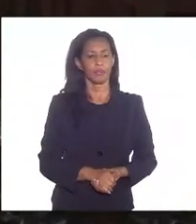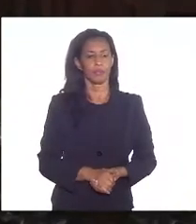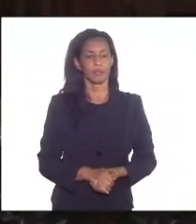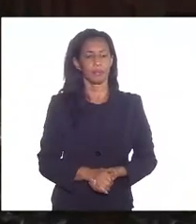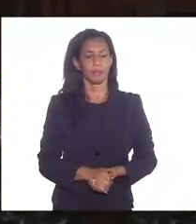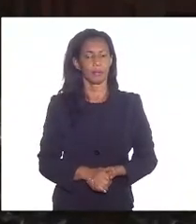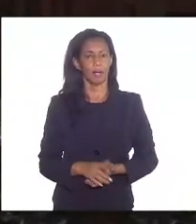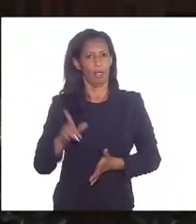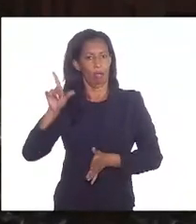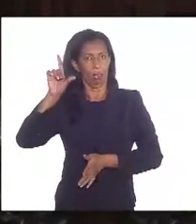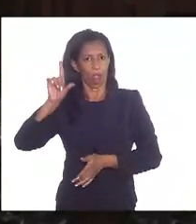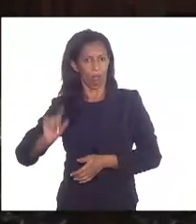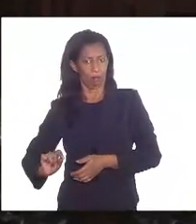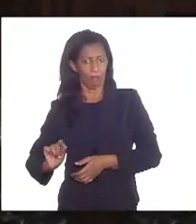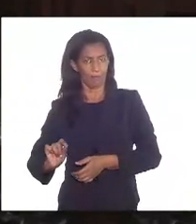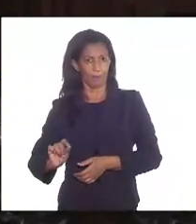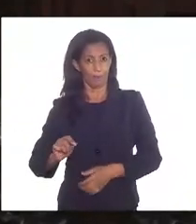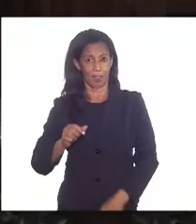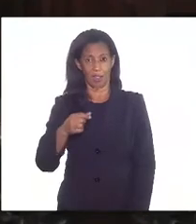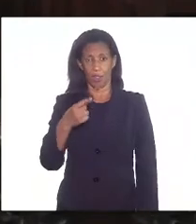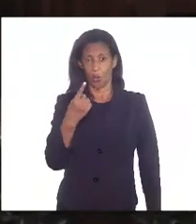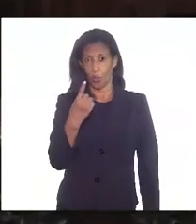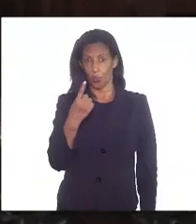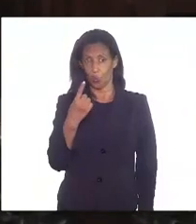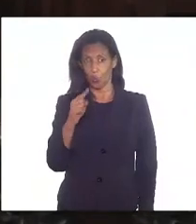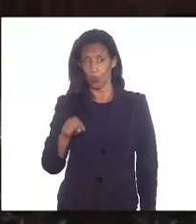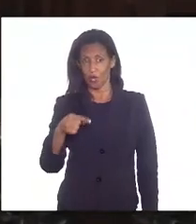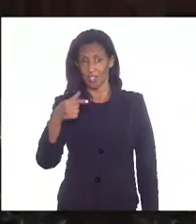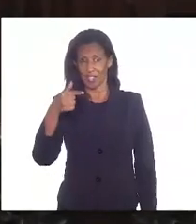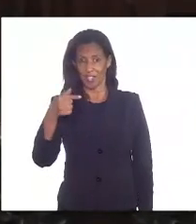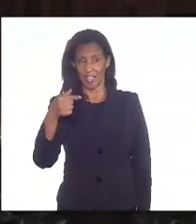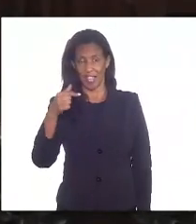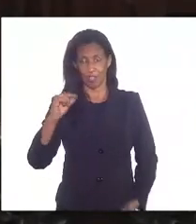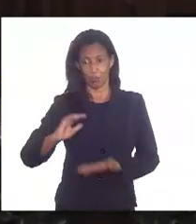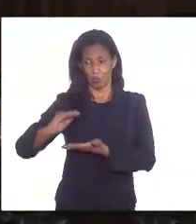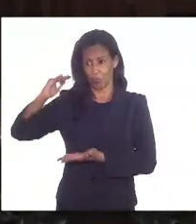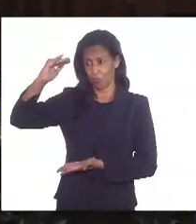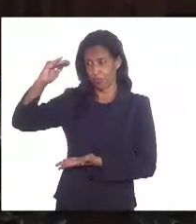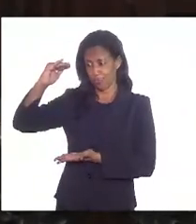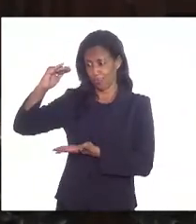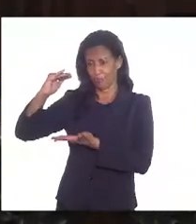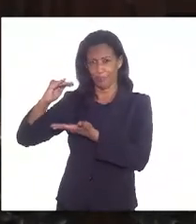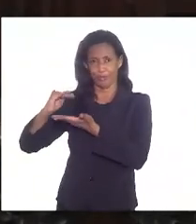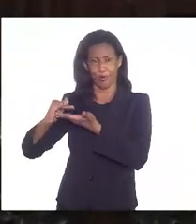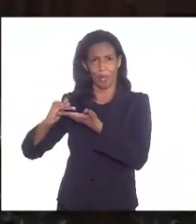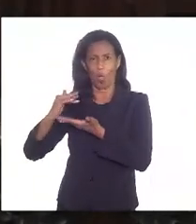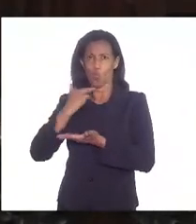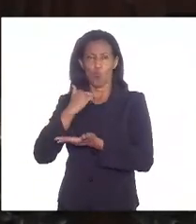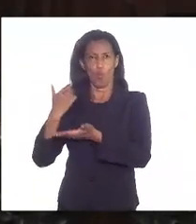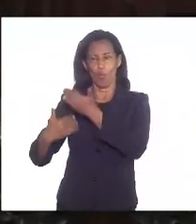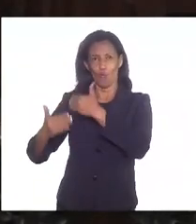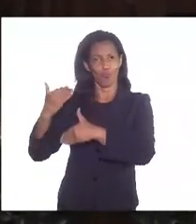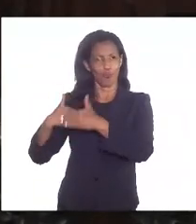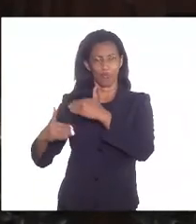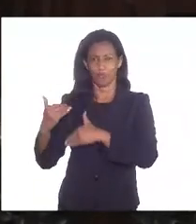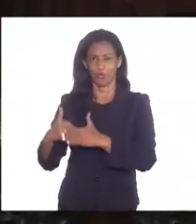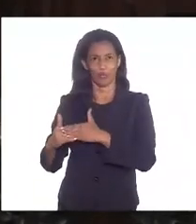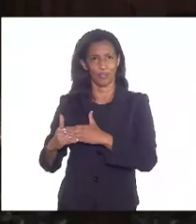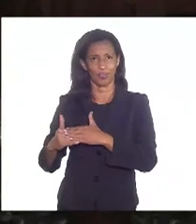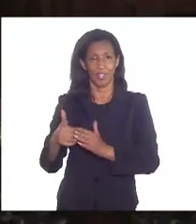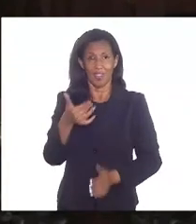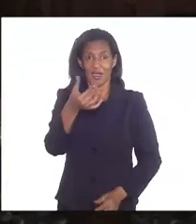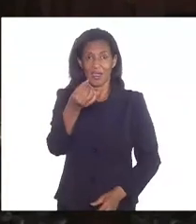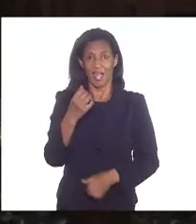a menor é de 1/7 do montante. Se a gente retroagir